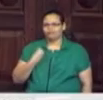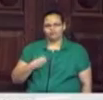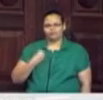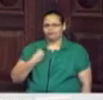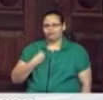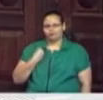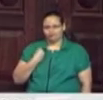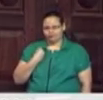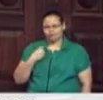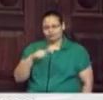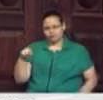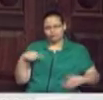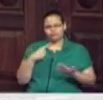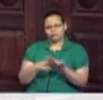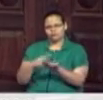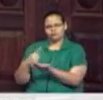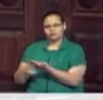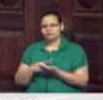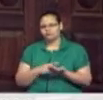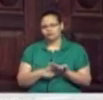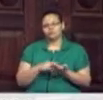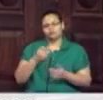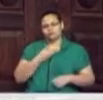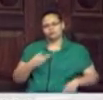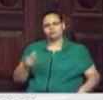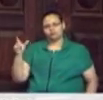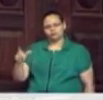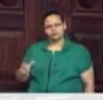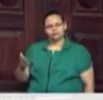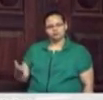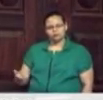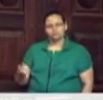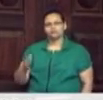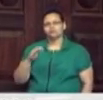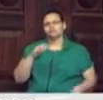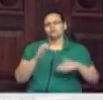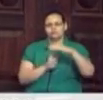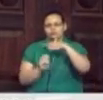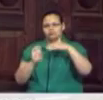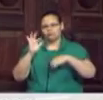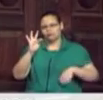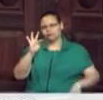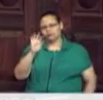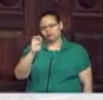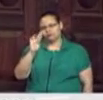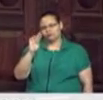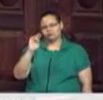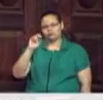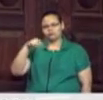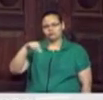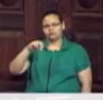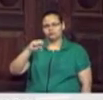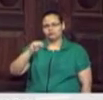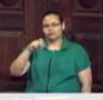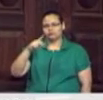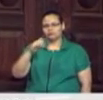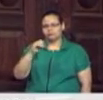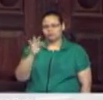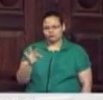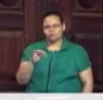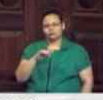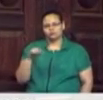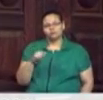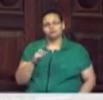participação nesses acordos entre o governo, entre a FETRANSPOR, entre as concessionárias privadas de serviço